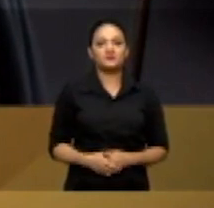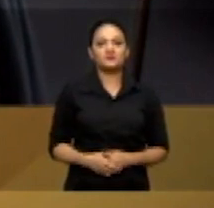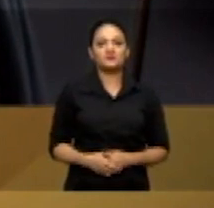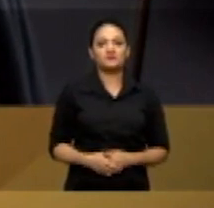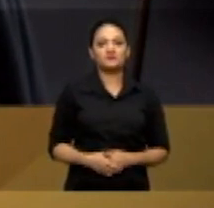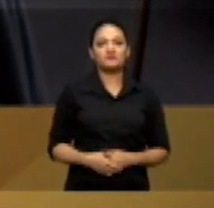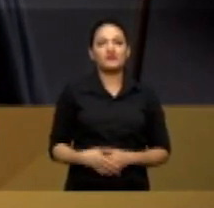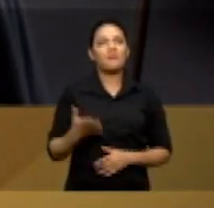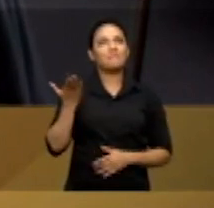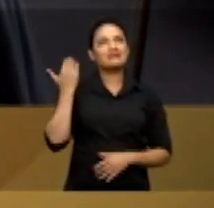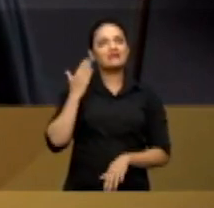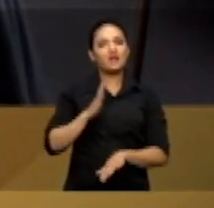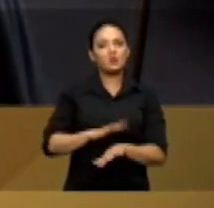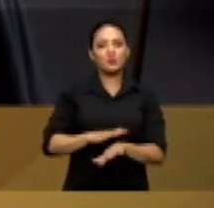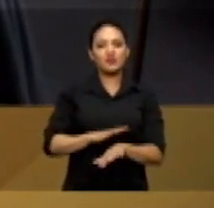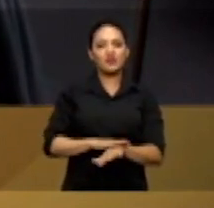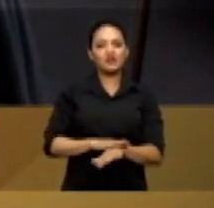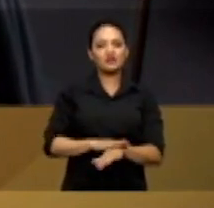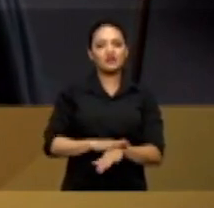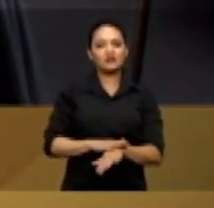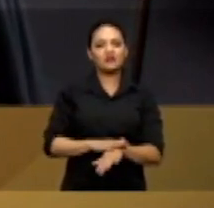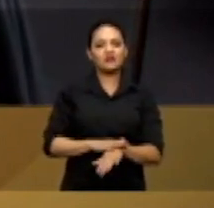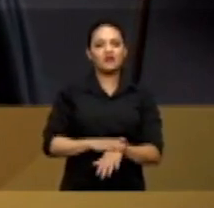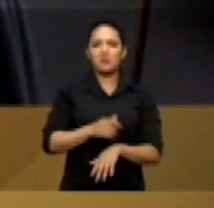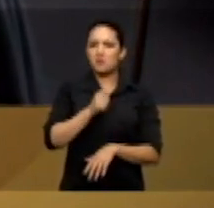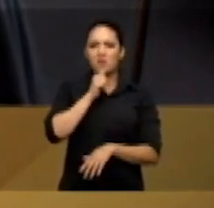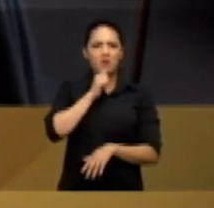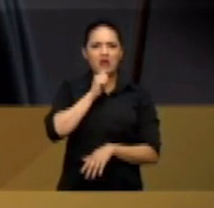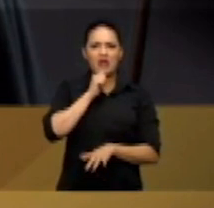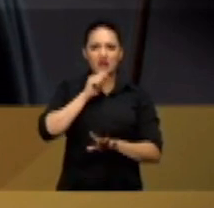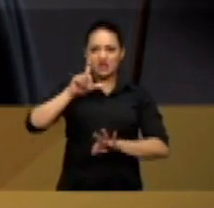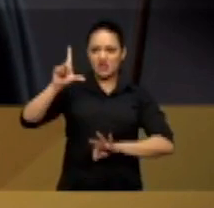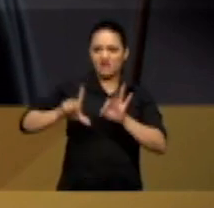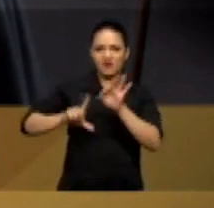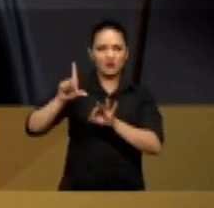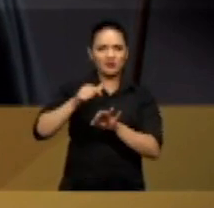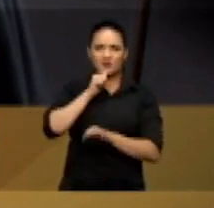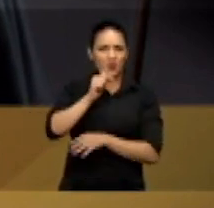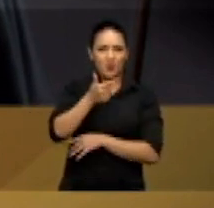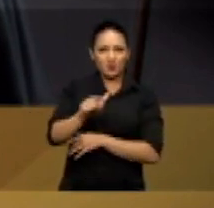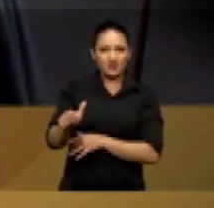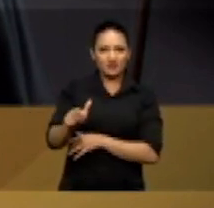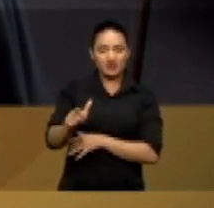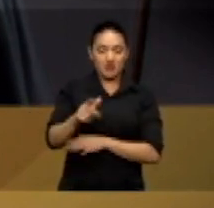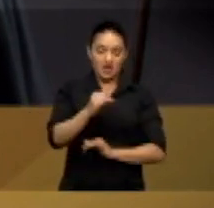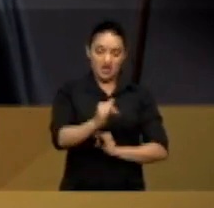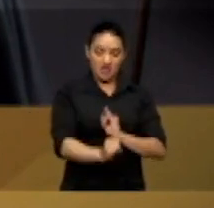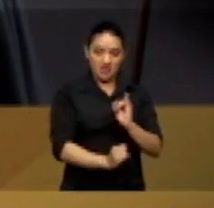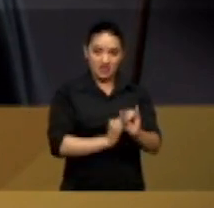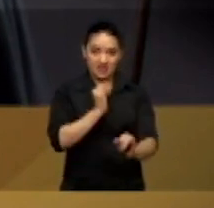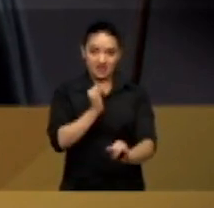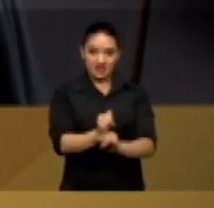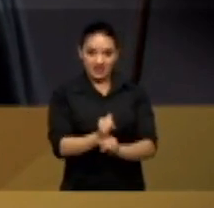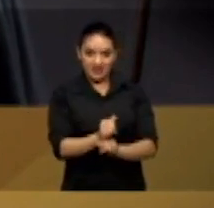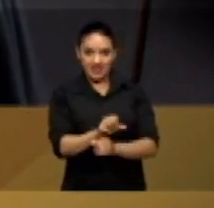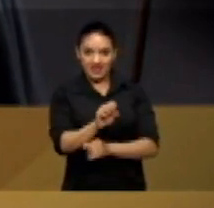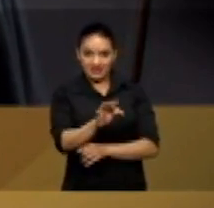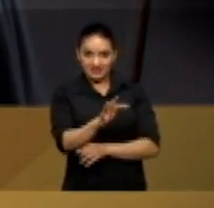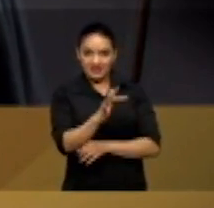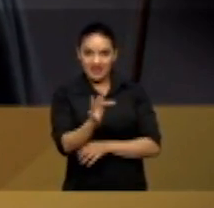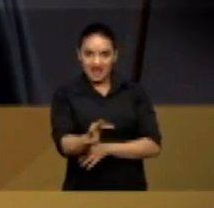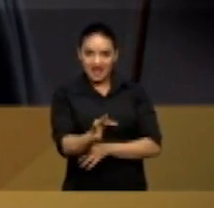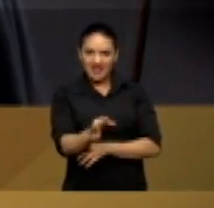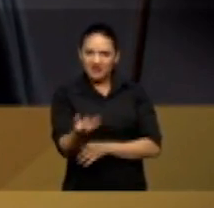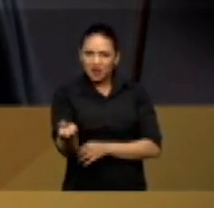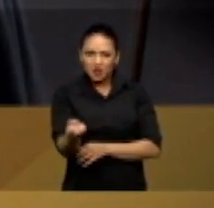Era um tempo em que ainda não havia TV Justiça. O site do Supremo ainda era bastante